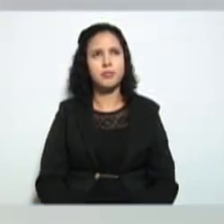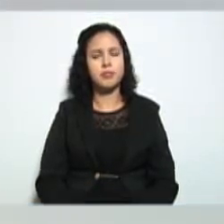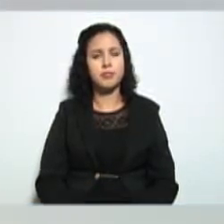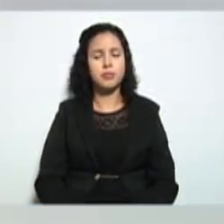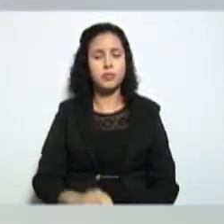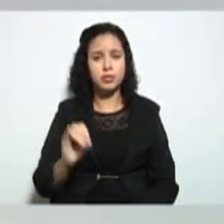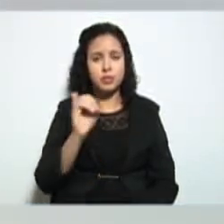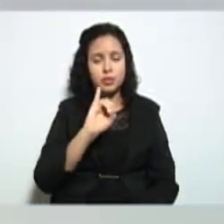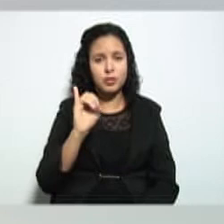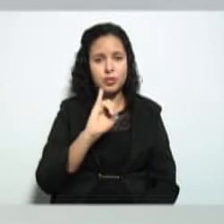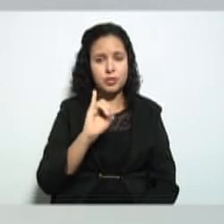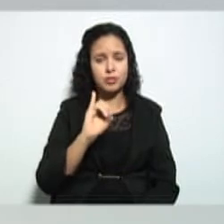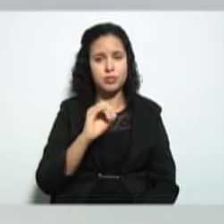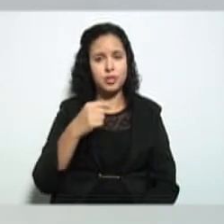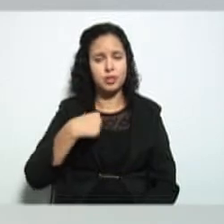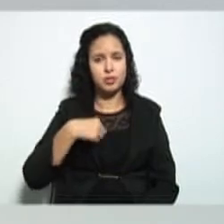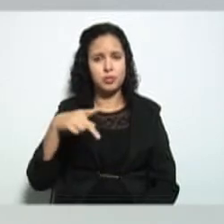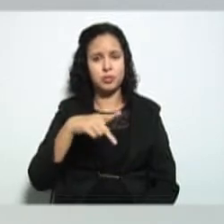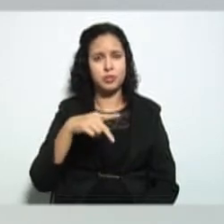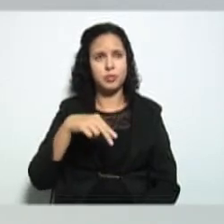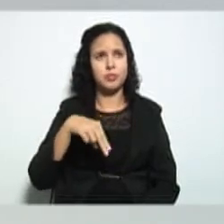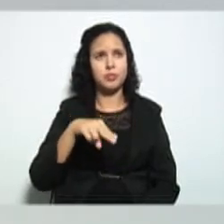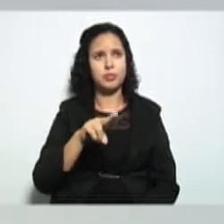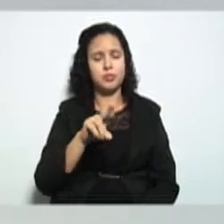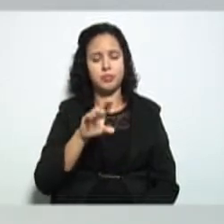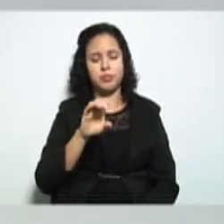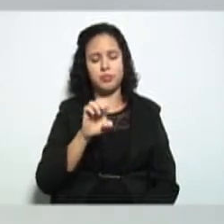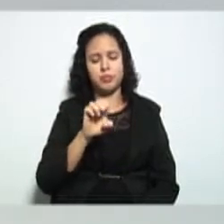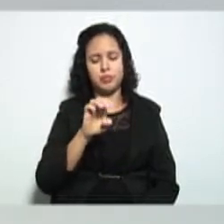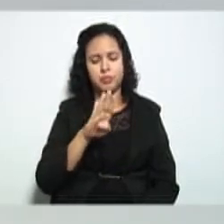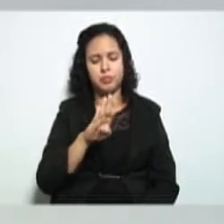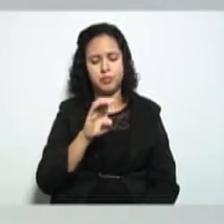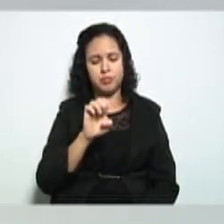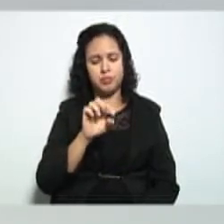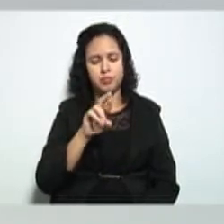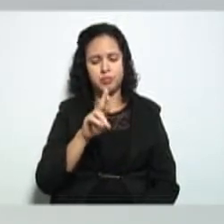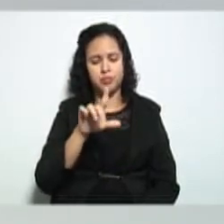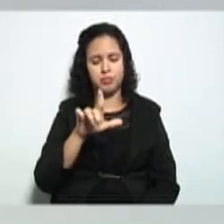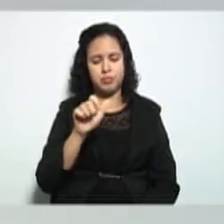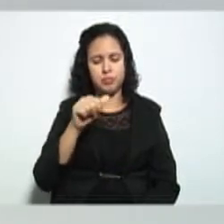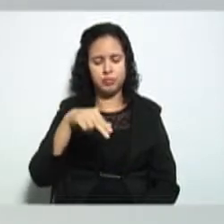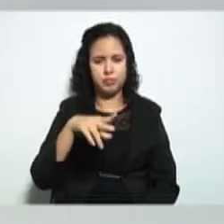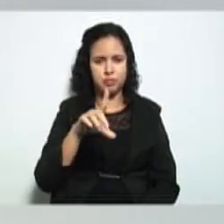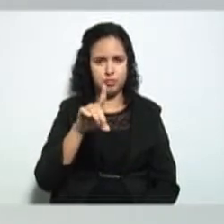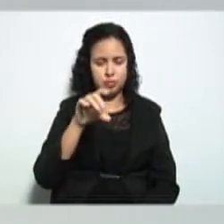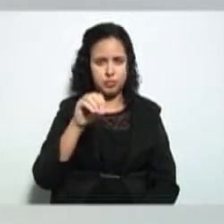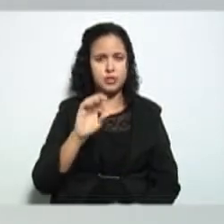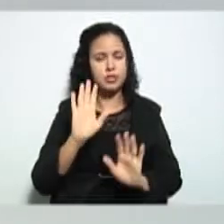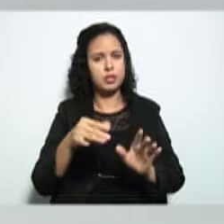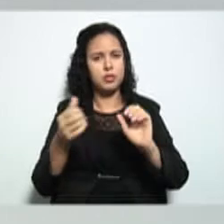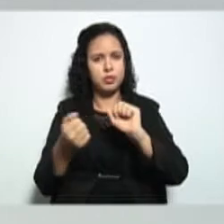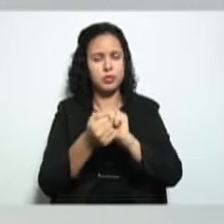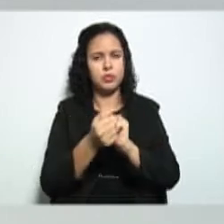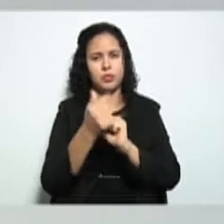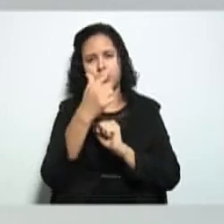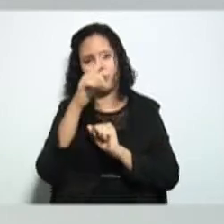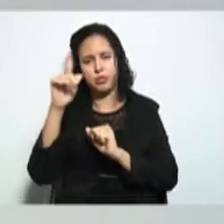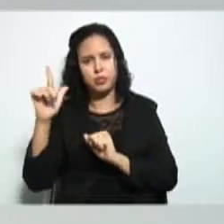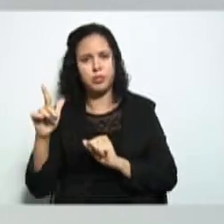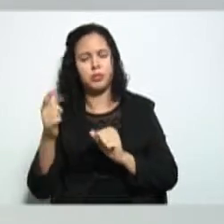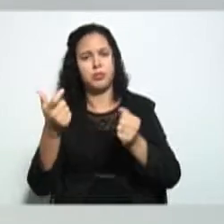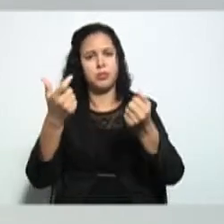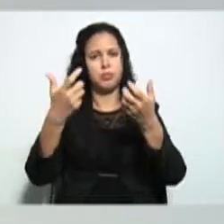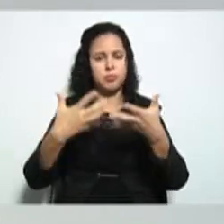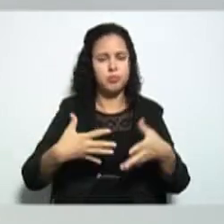Olá, pessoal. Eu sou o professor Uberlando, reitor do Instituto Federal de Rondônia. Já estive com vocês em outros momentos, falando dos nossos